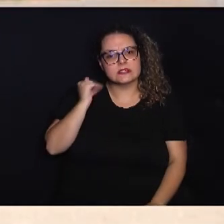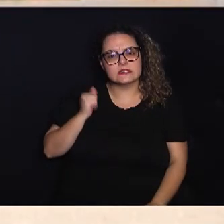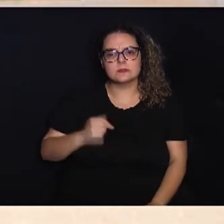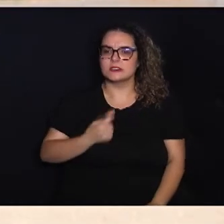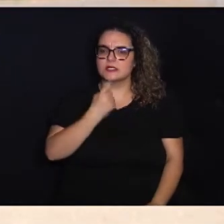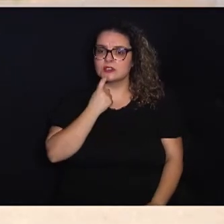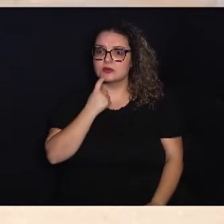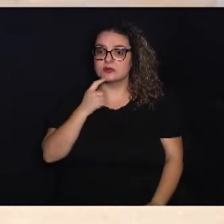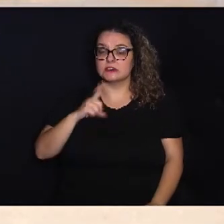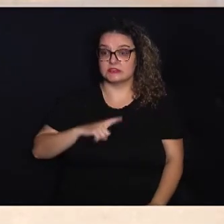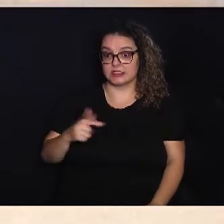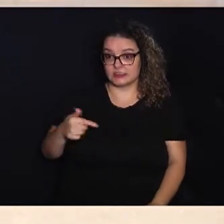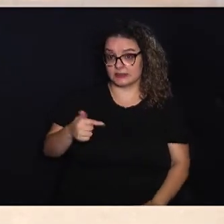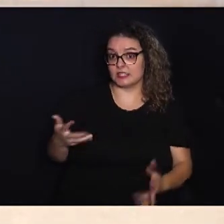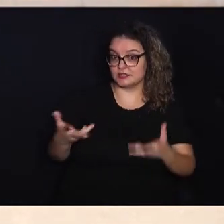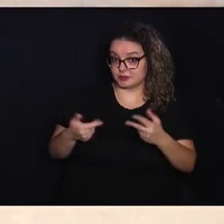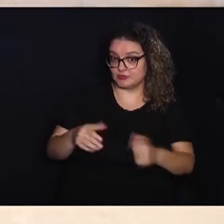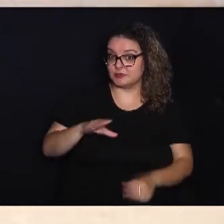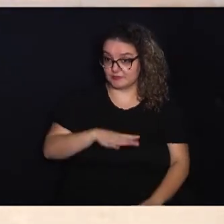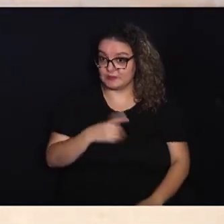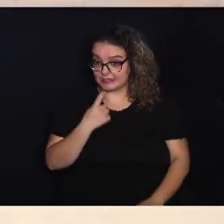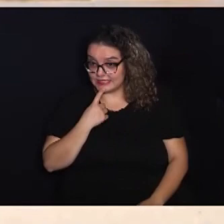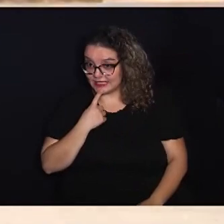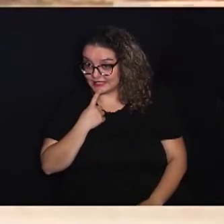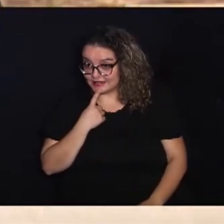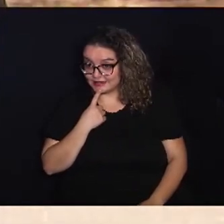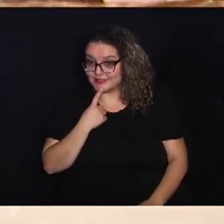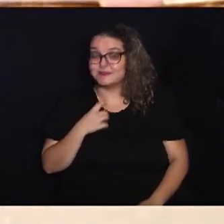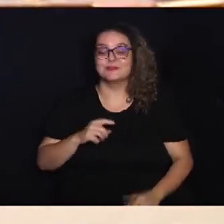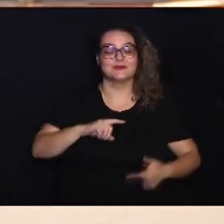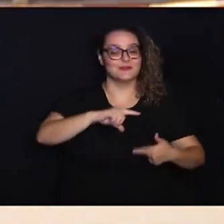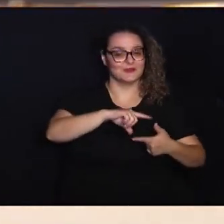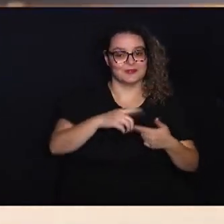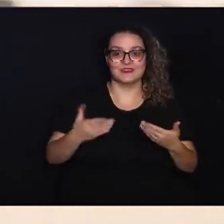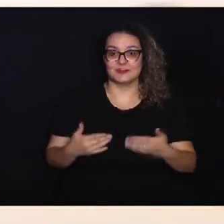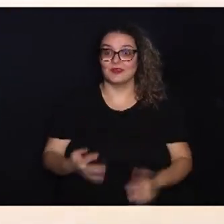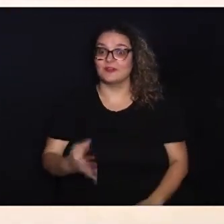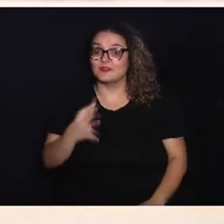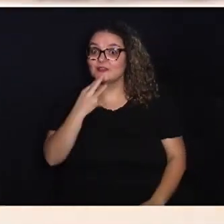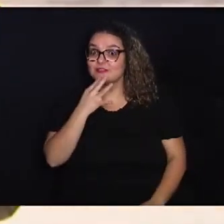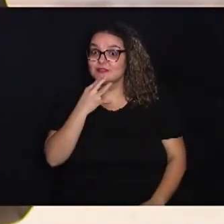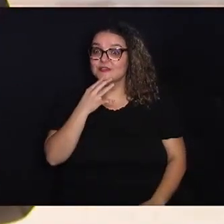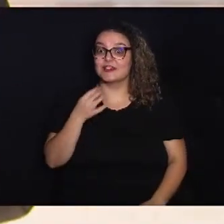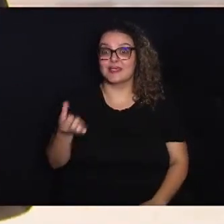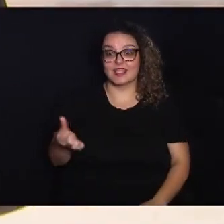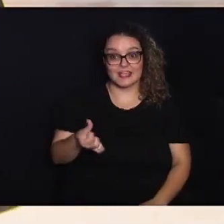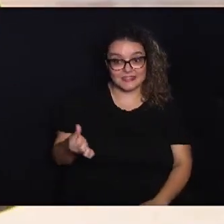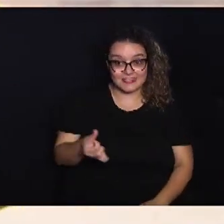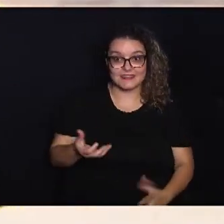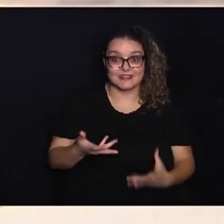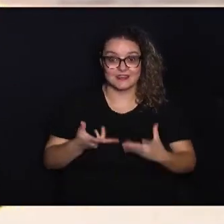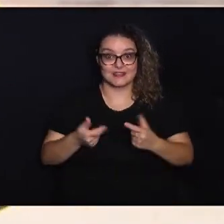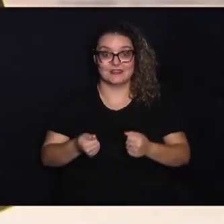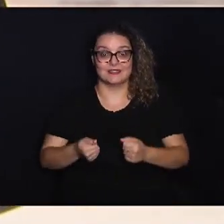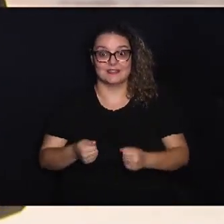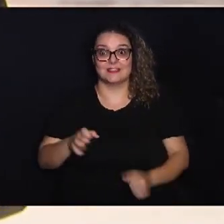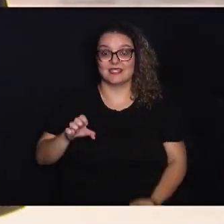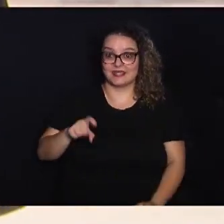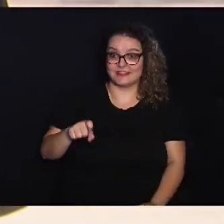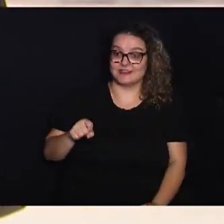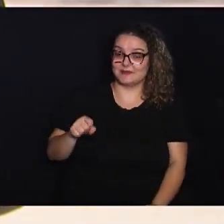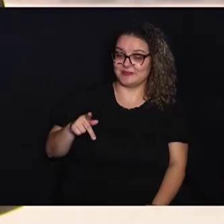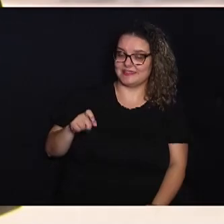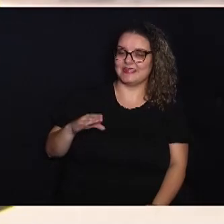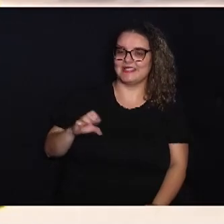Você sabia que Campinas tem as sete maravilhas da cidade? No quadro de hoje, nós vamos conhecer a sexta maravilha,